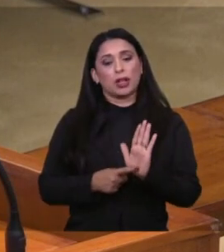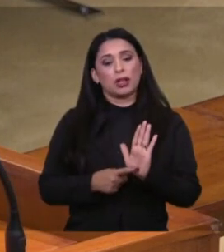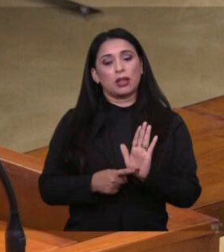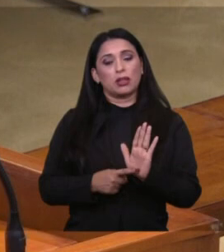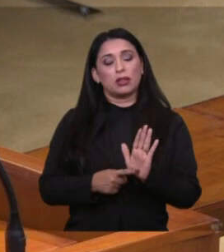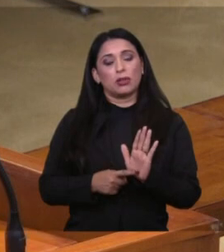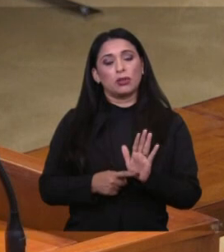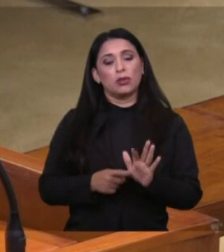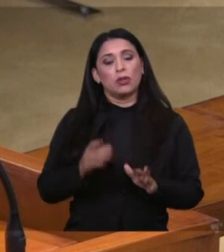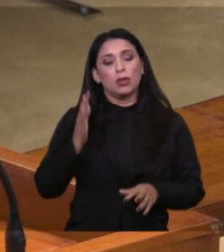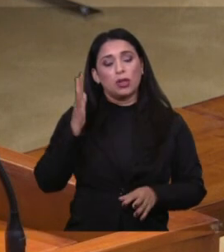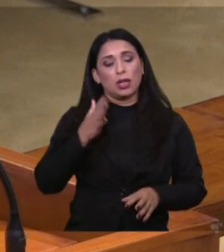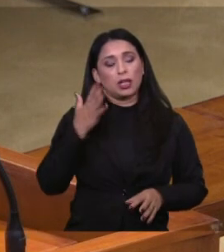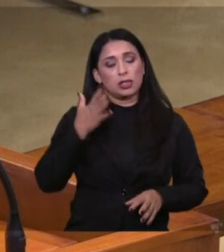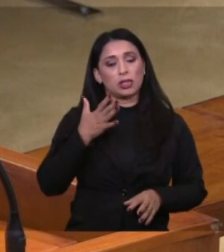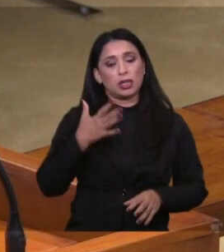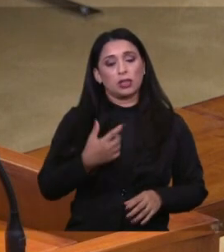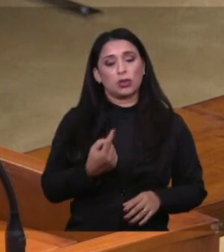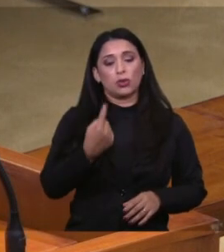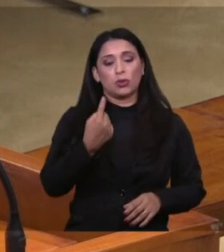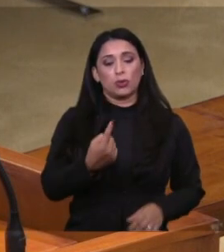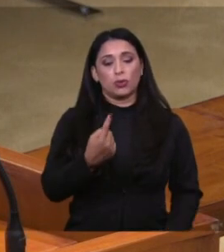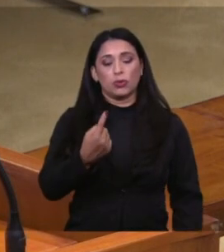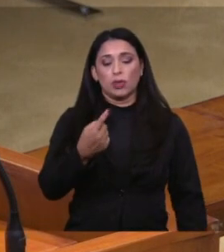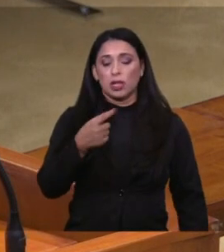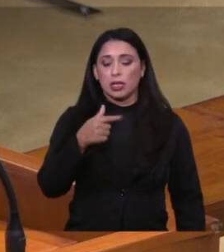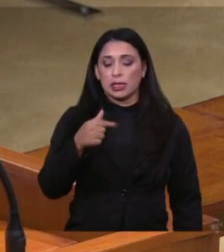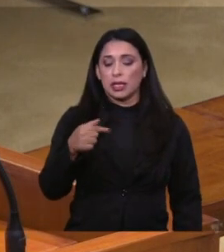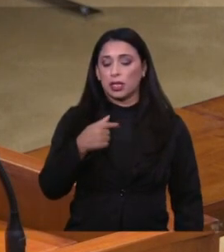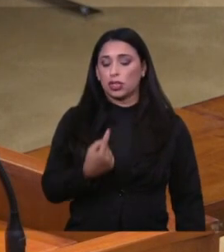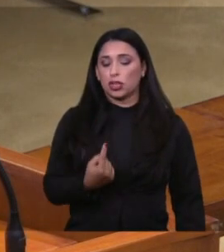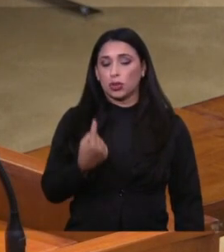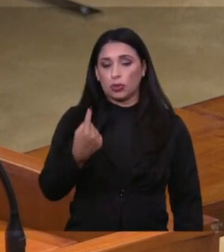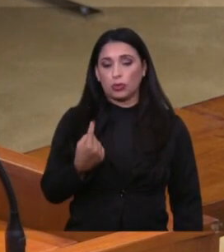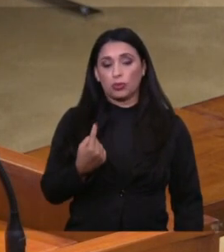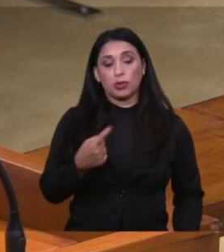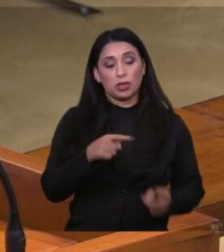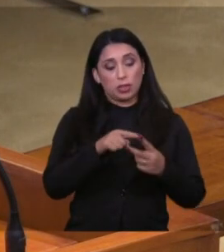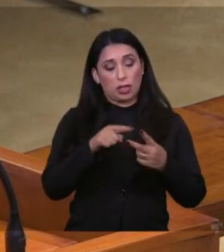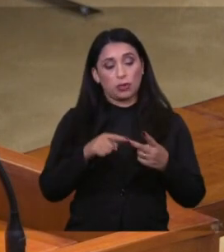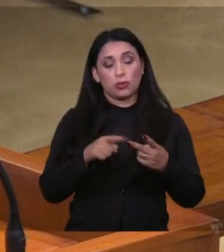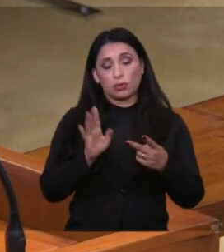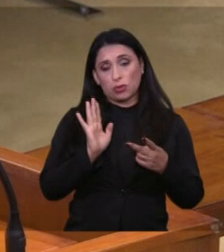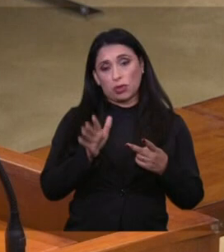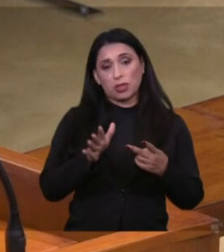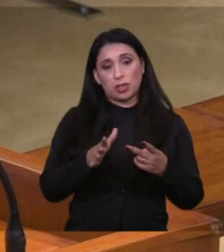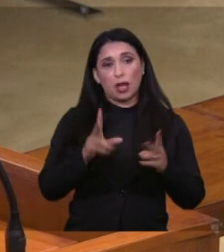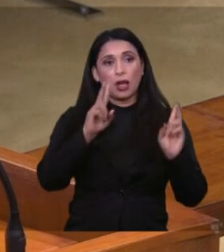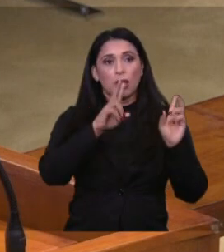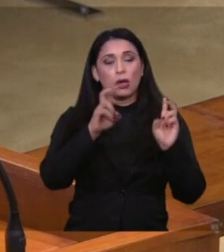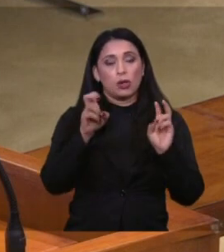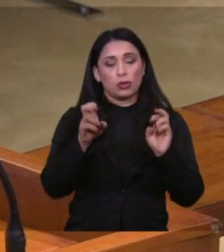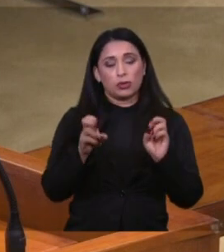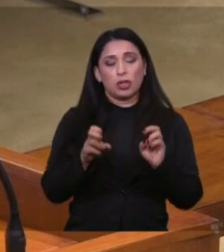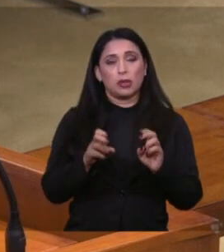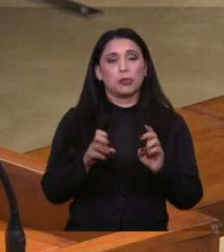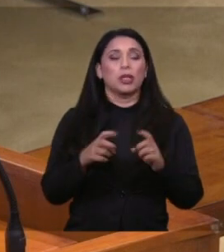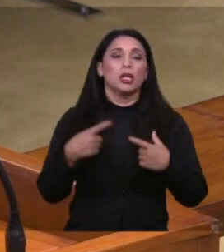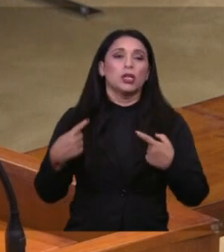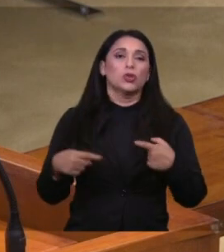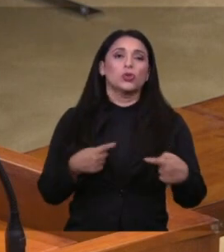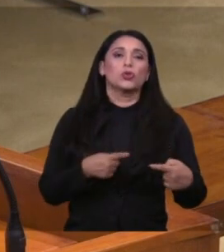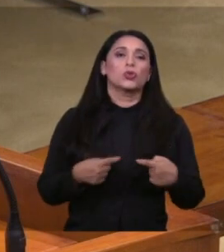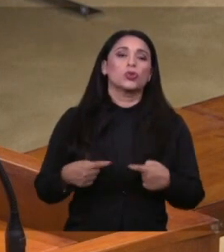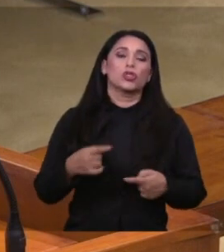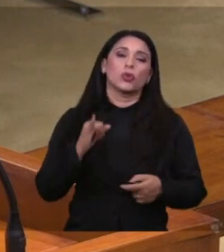tribuna nada relacionado ao tema 171, que é mencionado em ambos. Foi um tema que se discutiu em ICMS, foi um